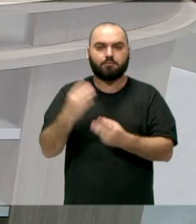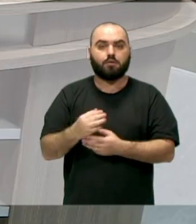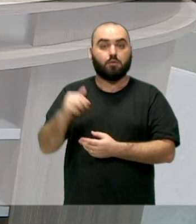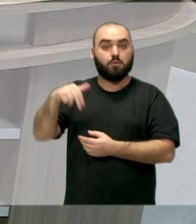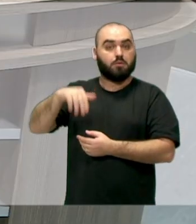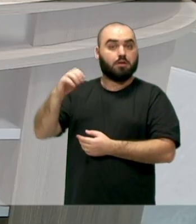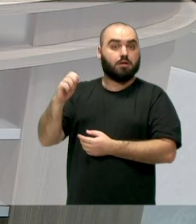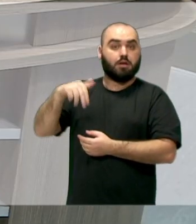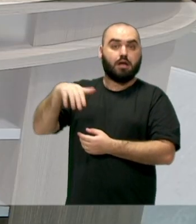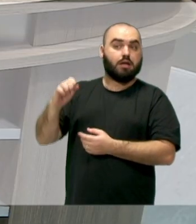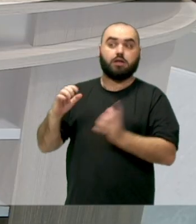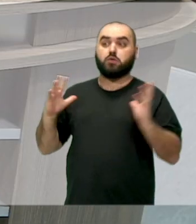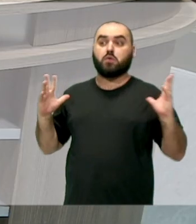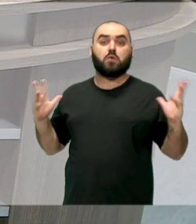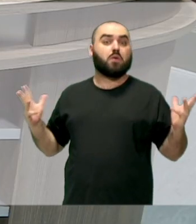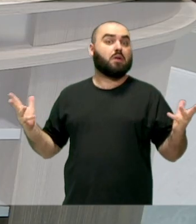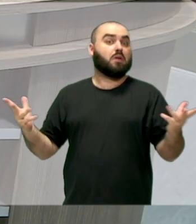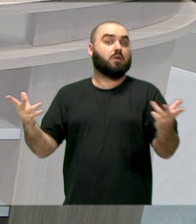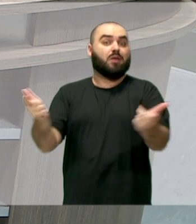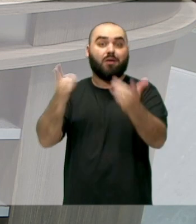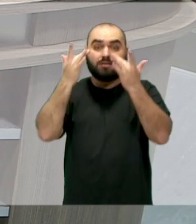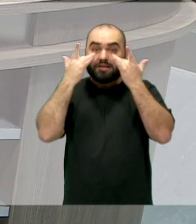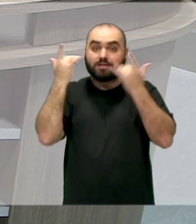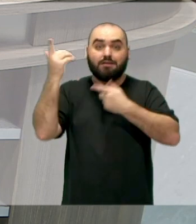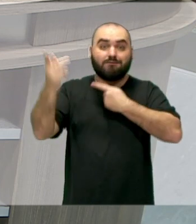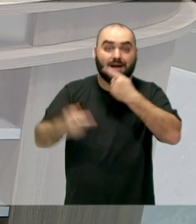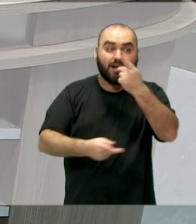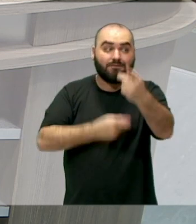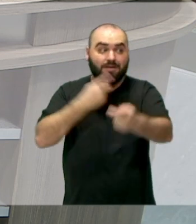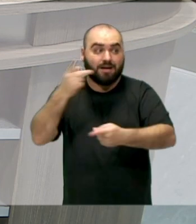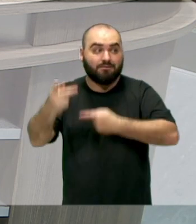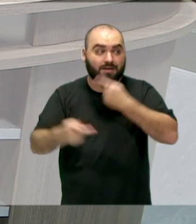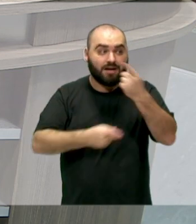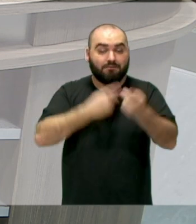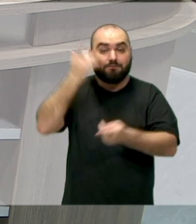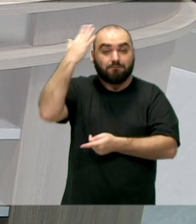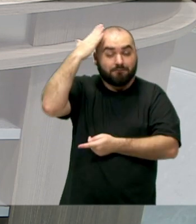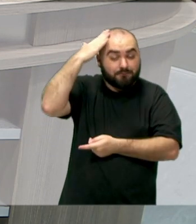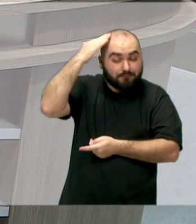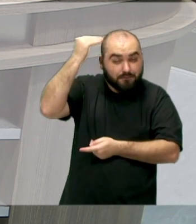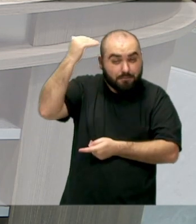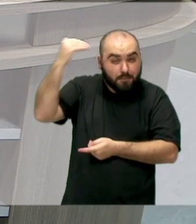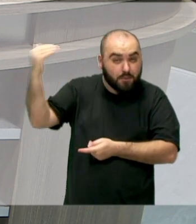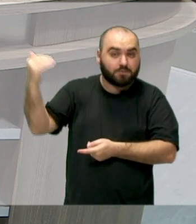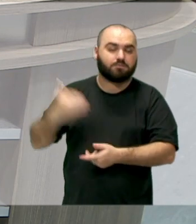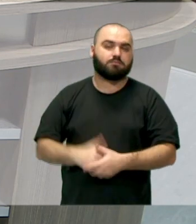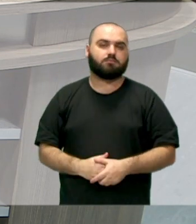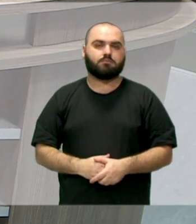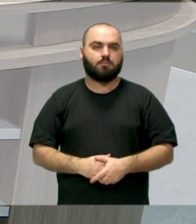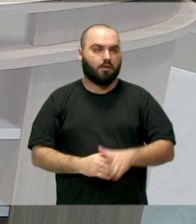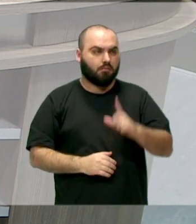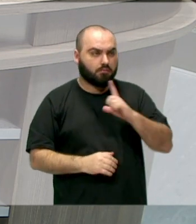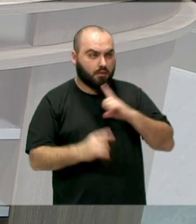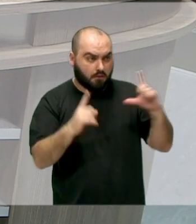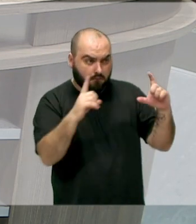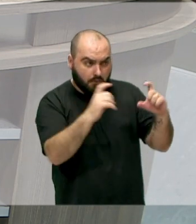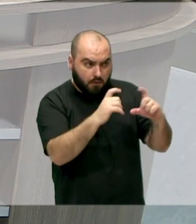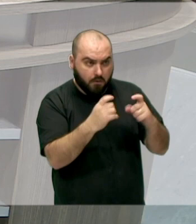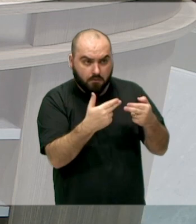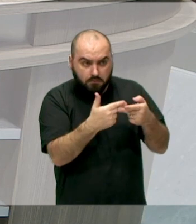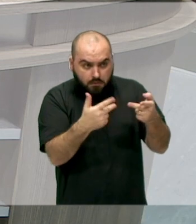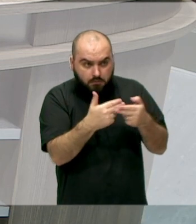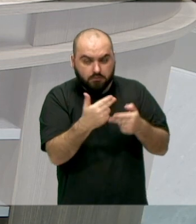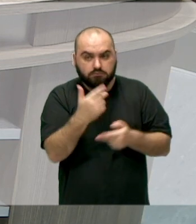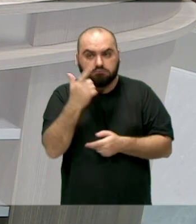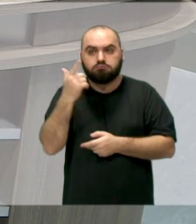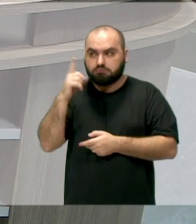unanimidade praticamente, de todos os artistas um pouquinho mais velhos que eu entrevistei. E tem foto, alguma coisa? Tem